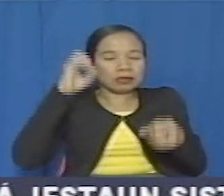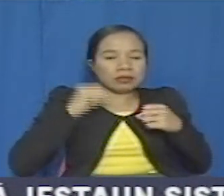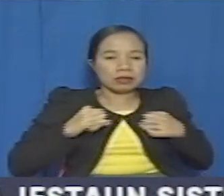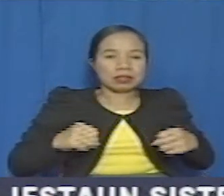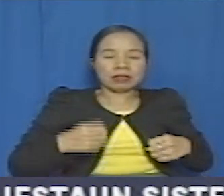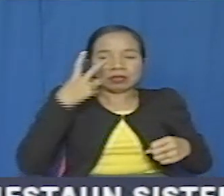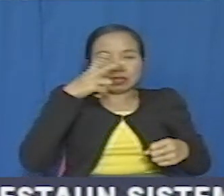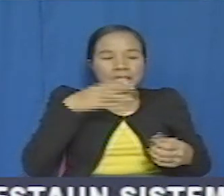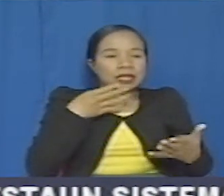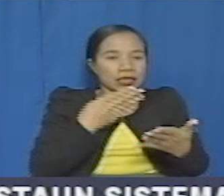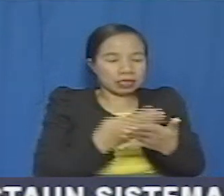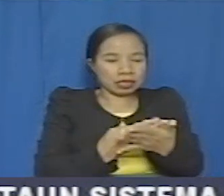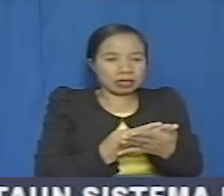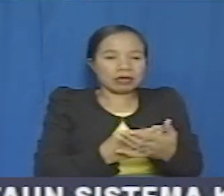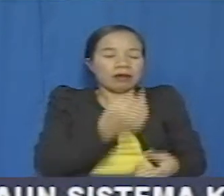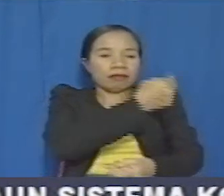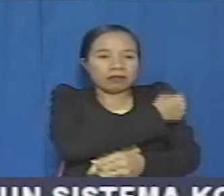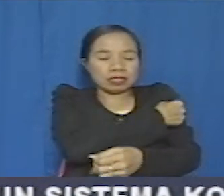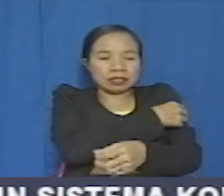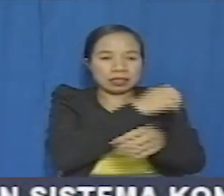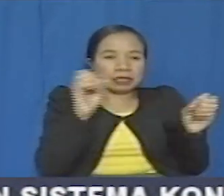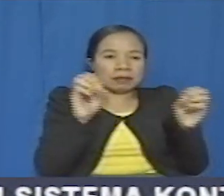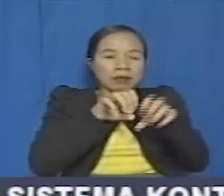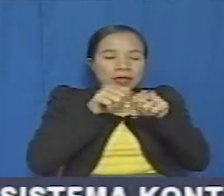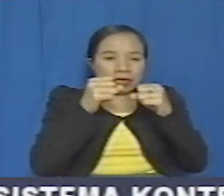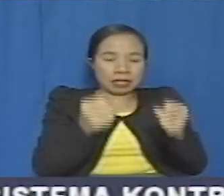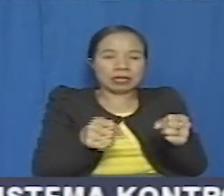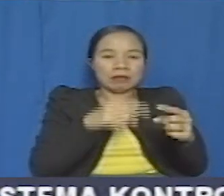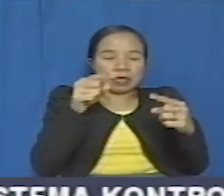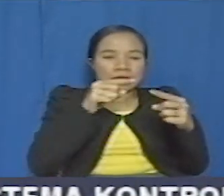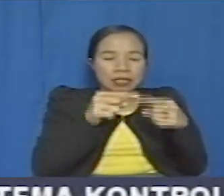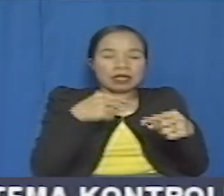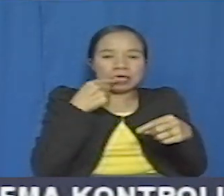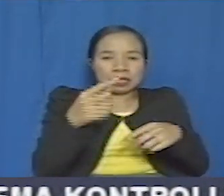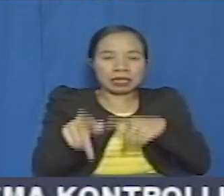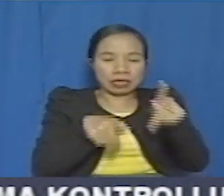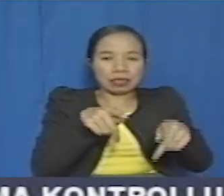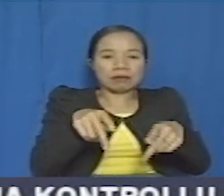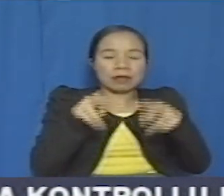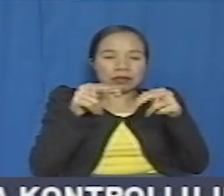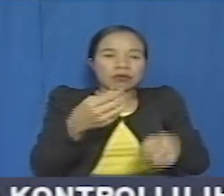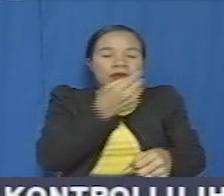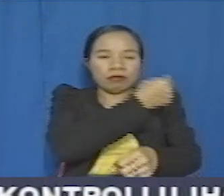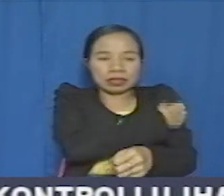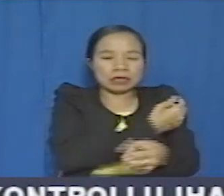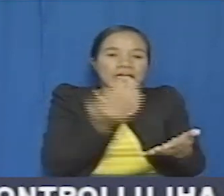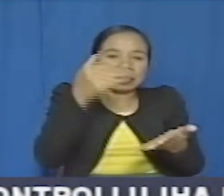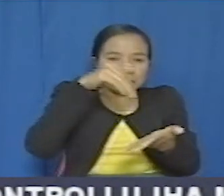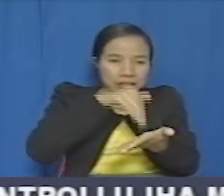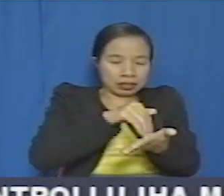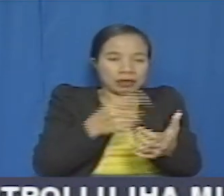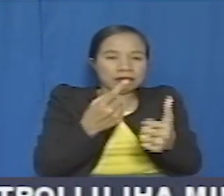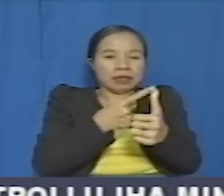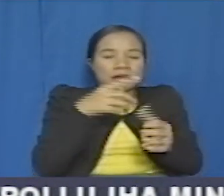cliente vacina na bela eficácia para inhira obriga cidadão a tua vacina dela e da TAN. Antes,